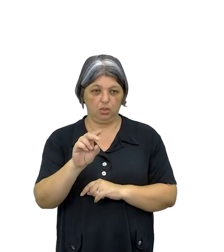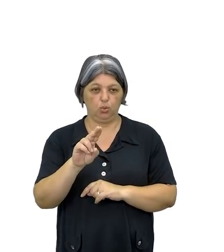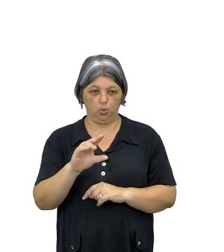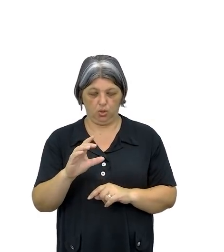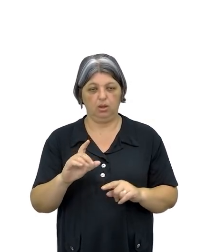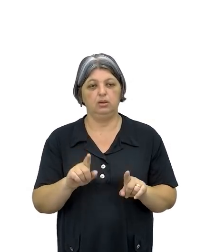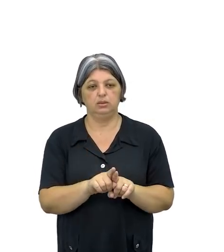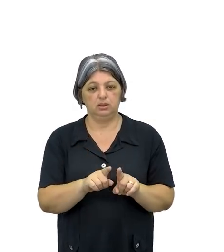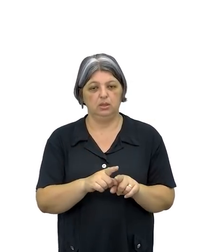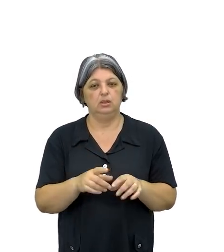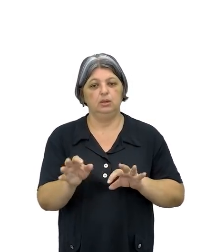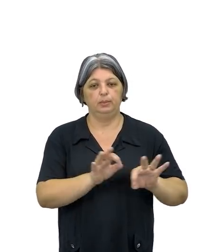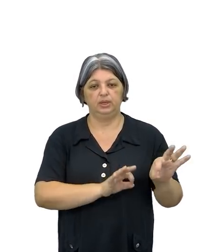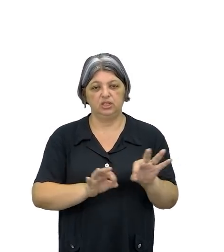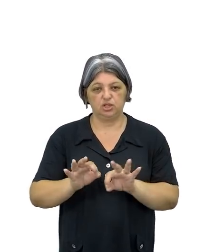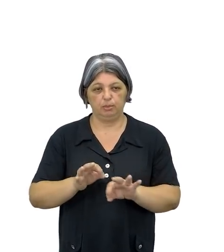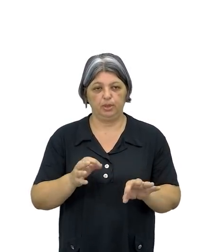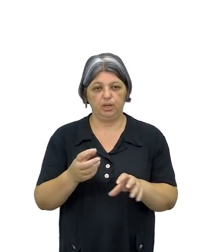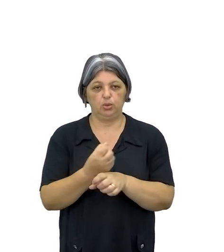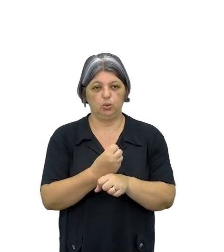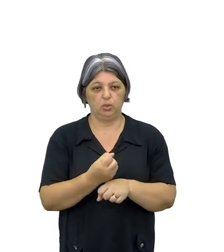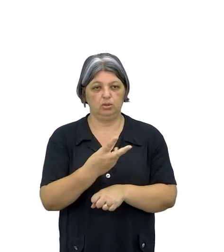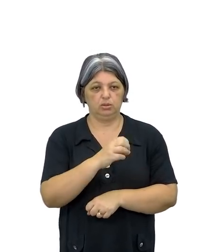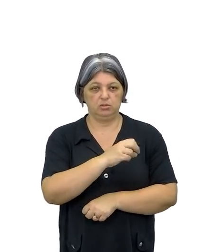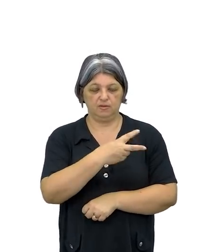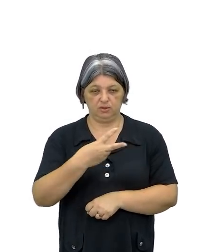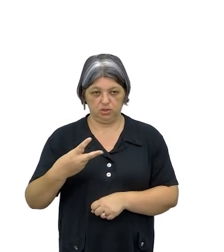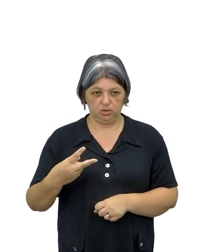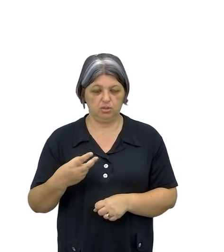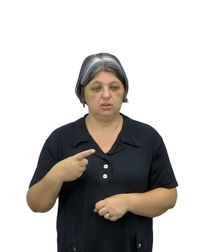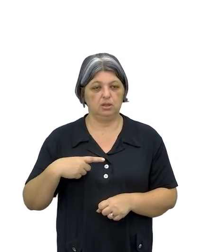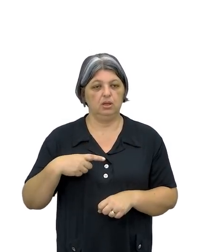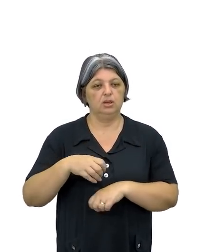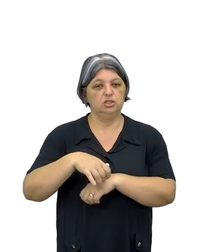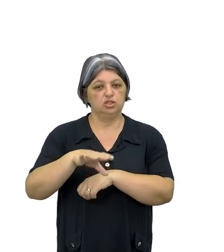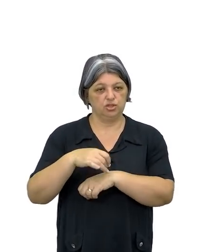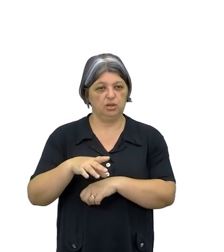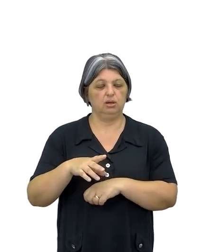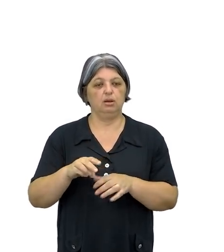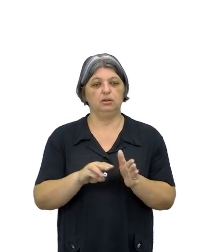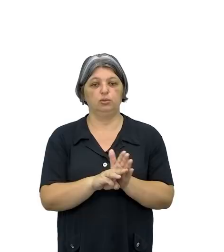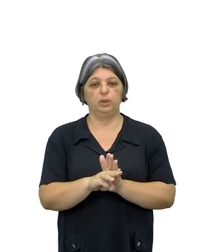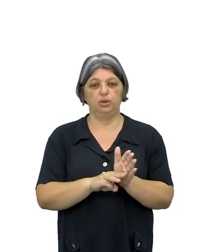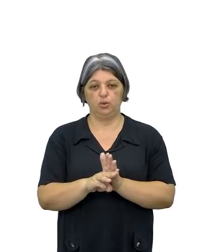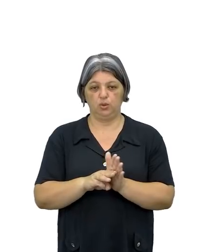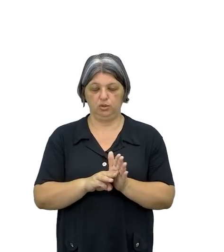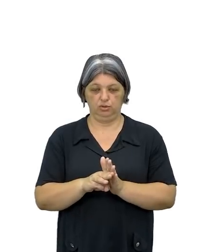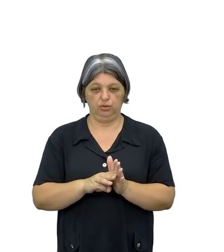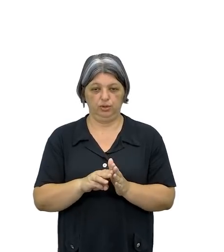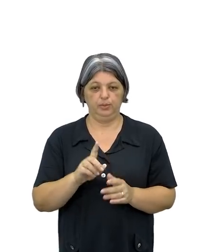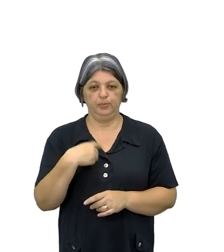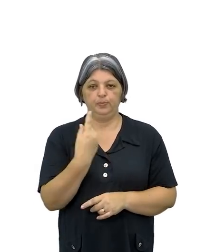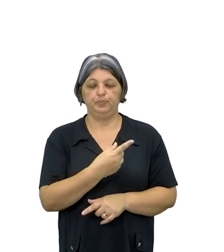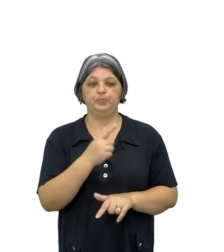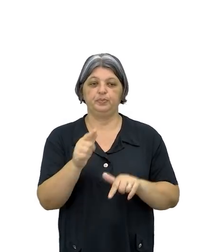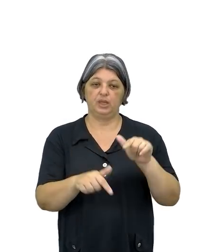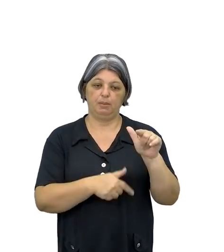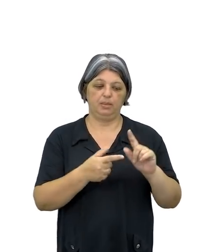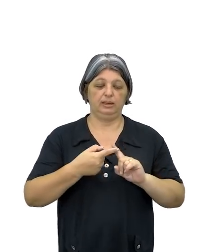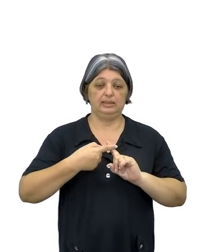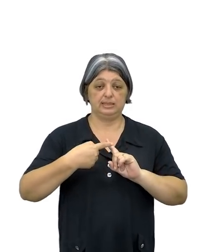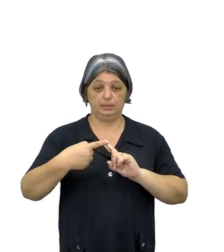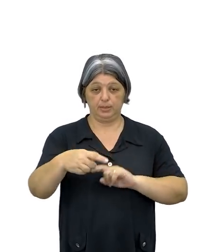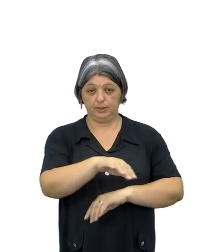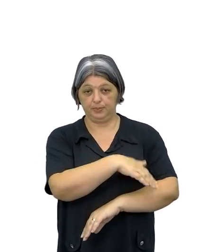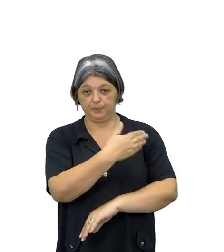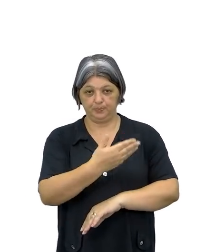para 2022, e a gente vai sugerir aqui algumas metodologias para que a gente trabalhe nessa semana.